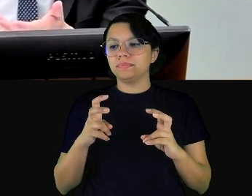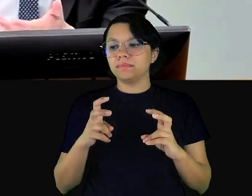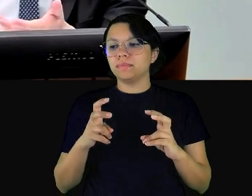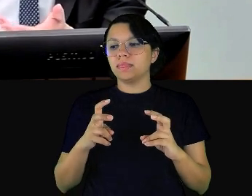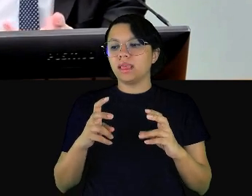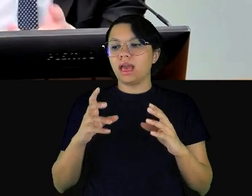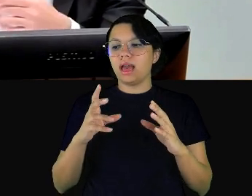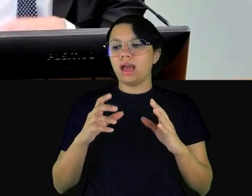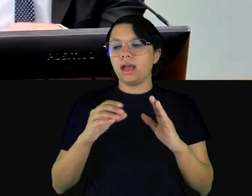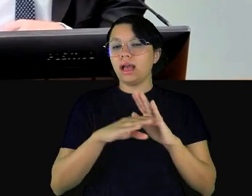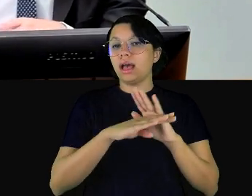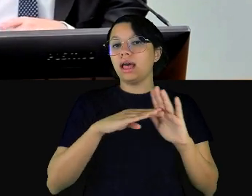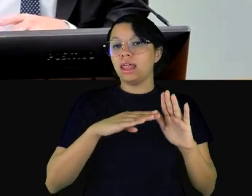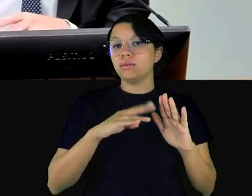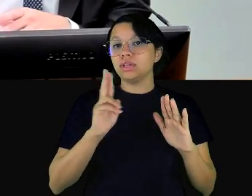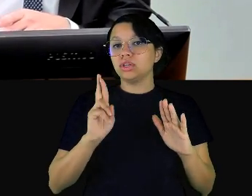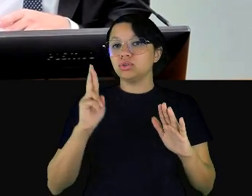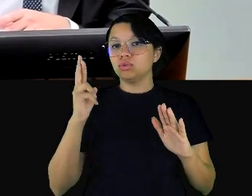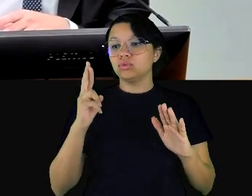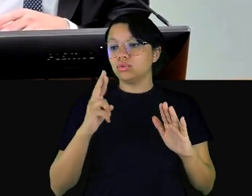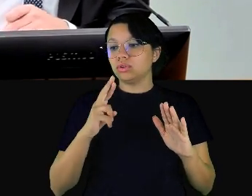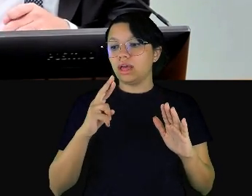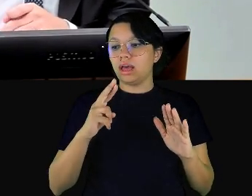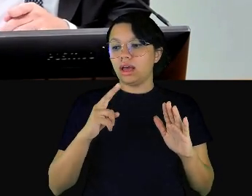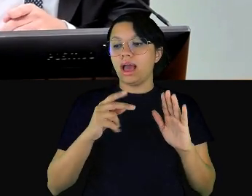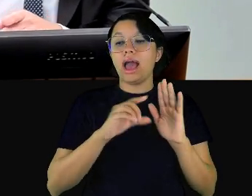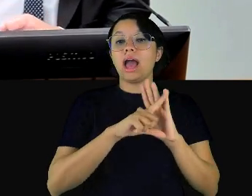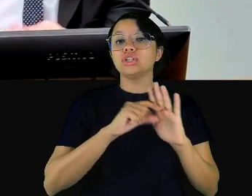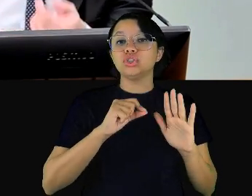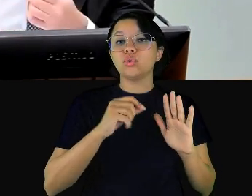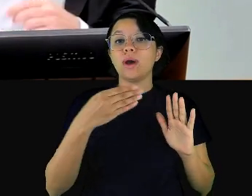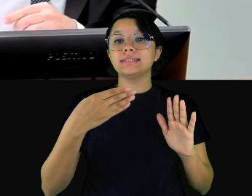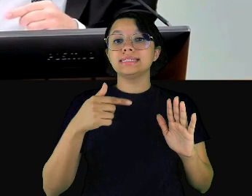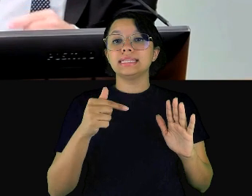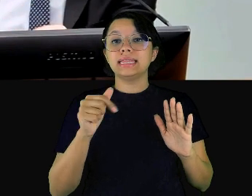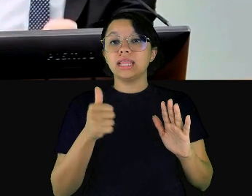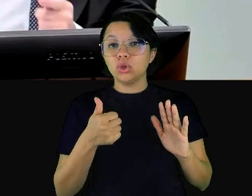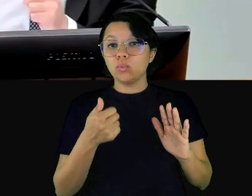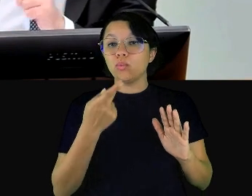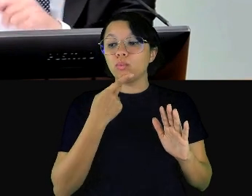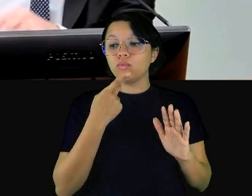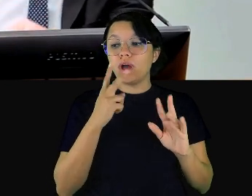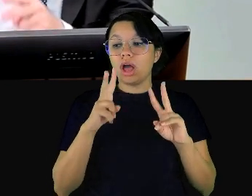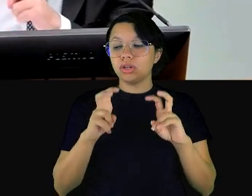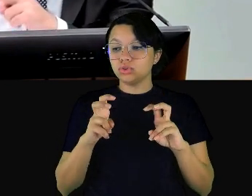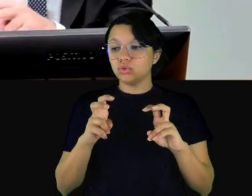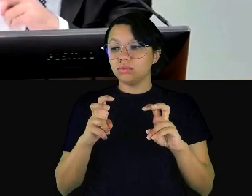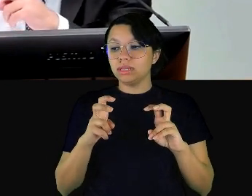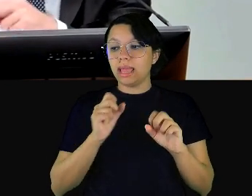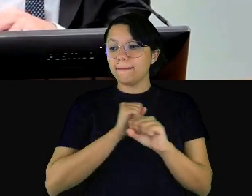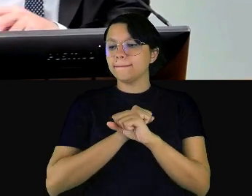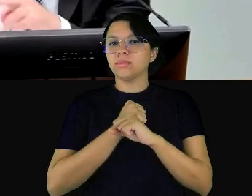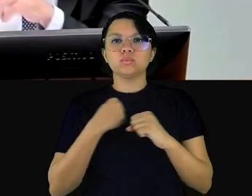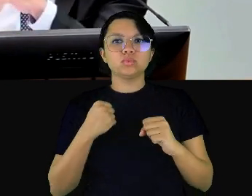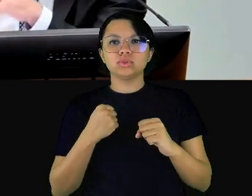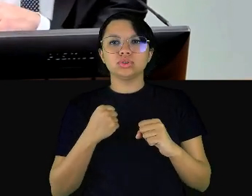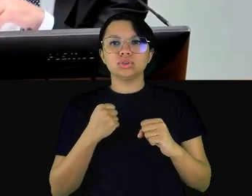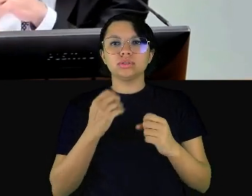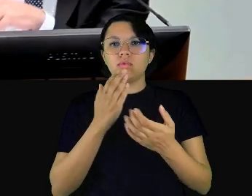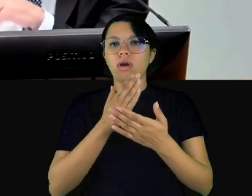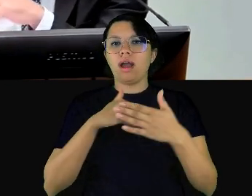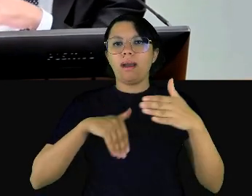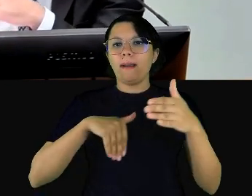resolutória tácita, que está no artigo 471 da CLT, que é a impossibilidade de se romper o contrato de trabalho por